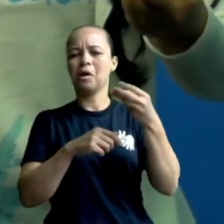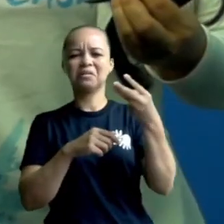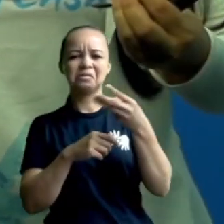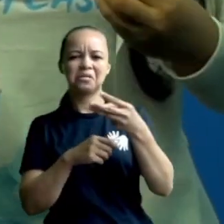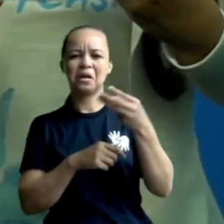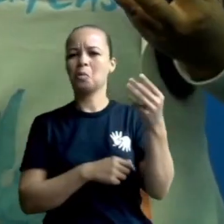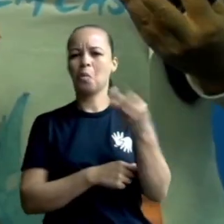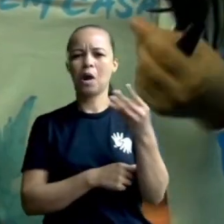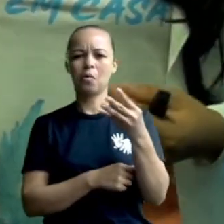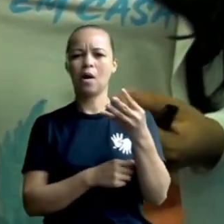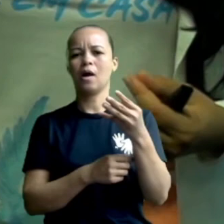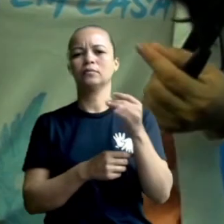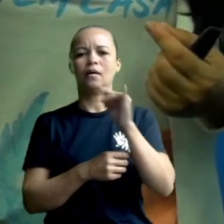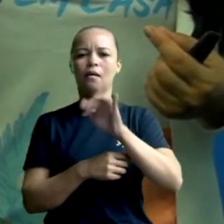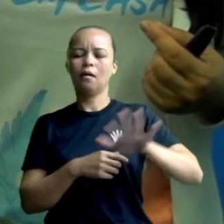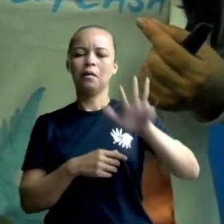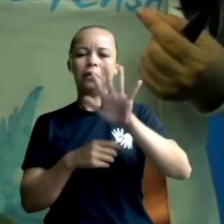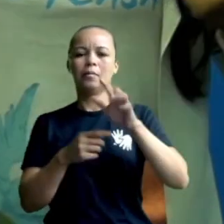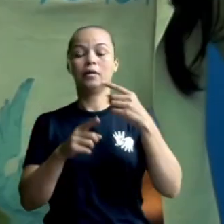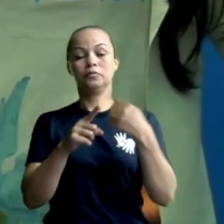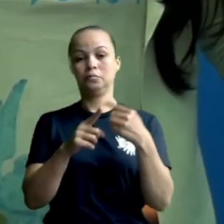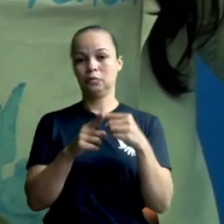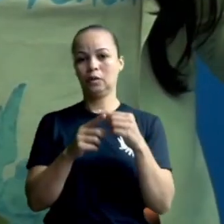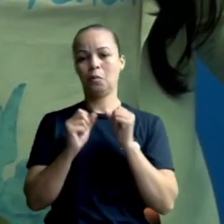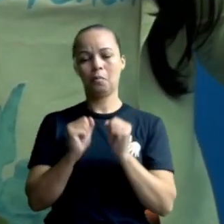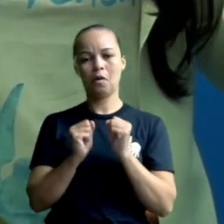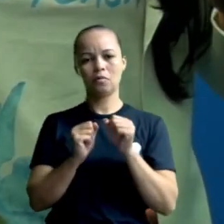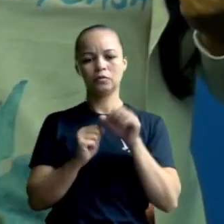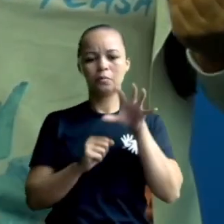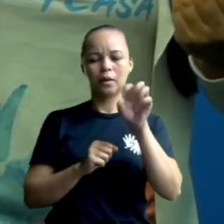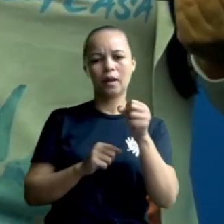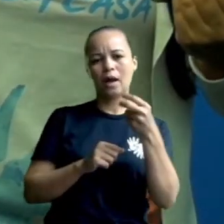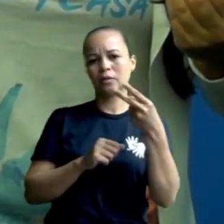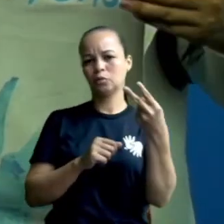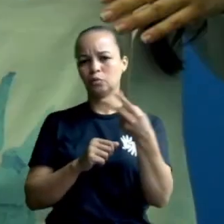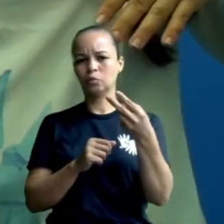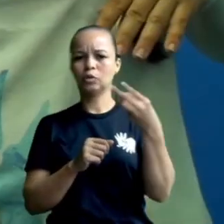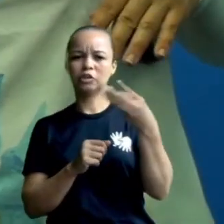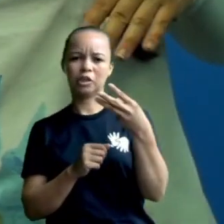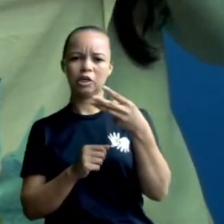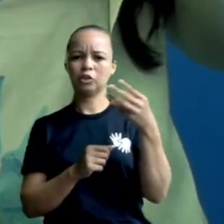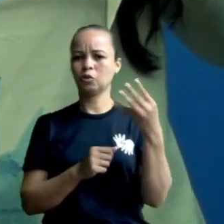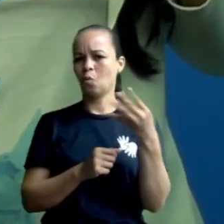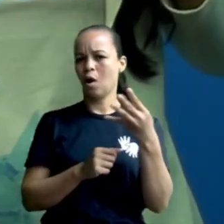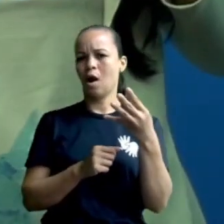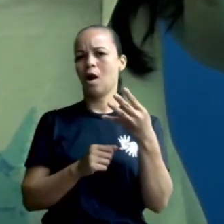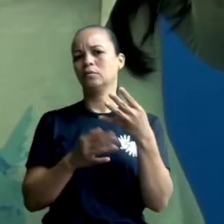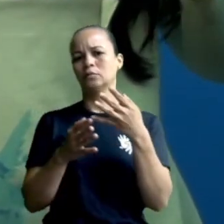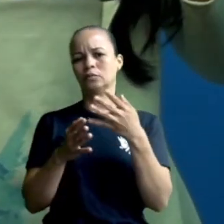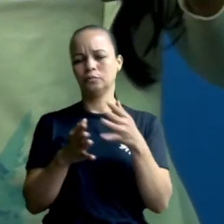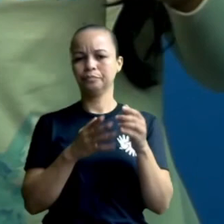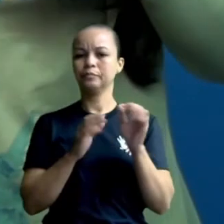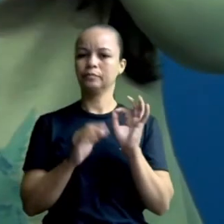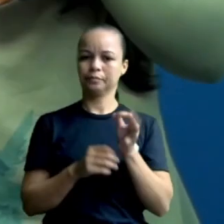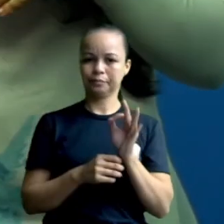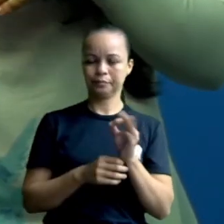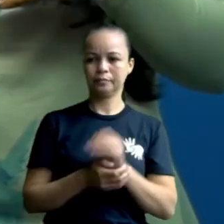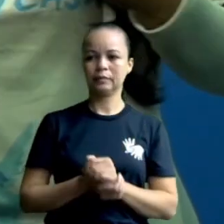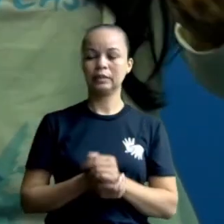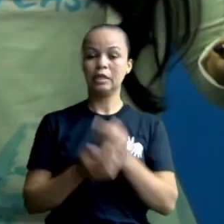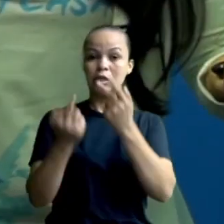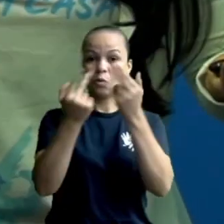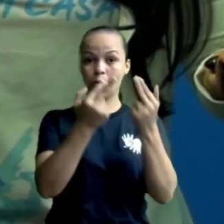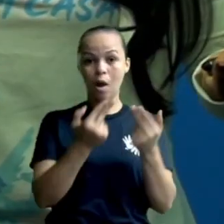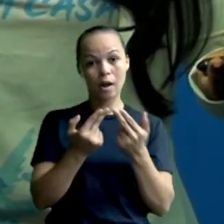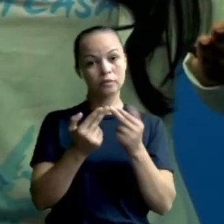uma quarta figura. Por quê? Porque eu posso pegar 2 figuras, 3 figuras, 4 figuras, tá certo?